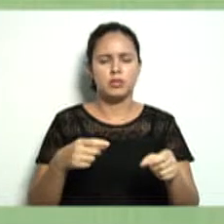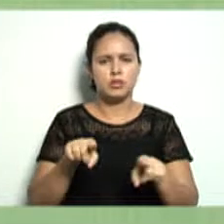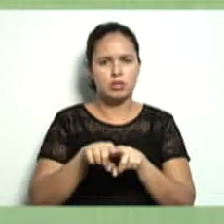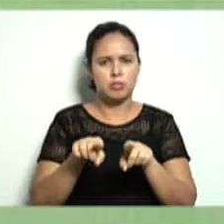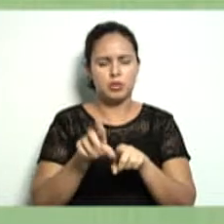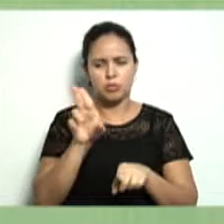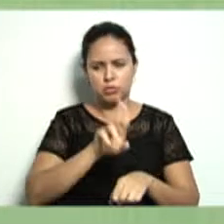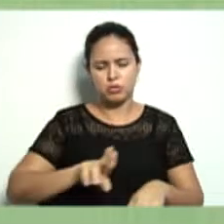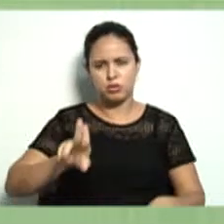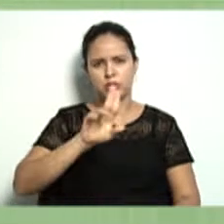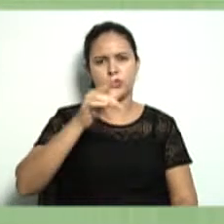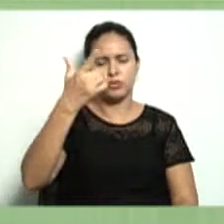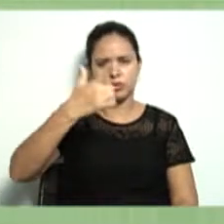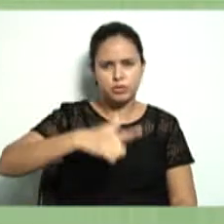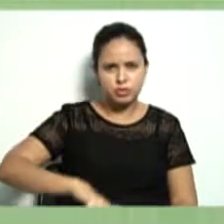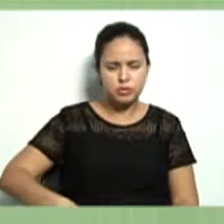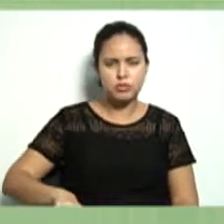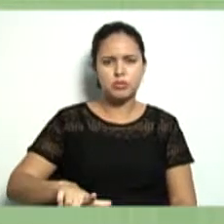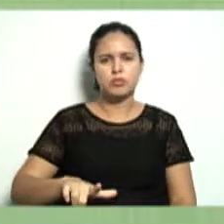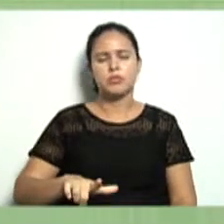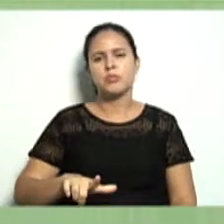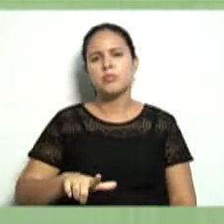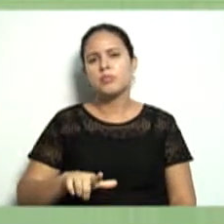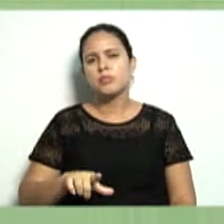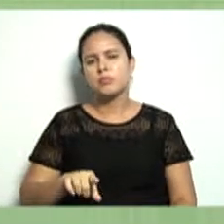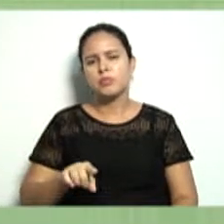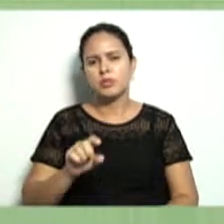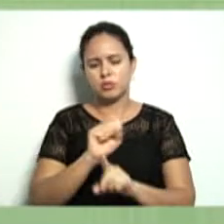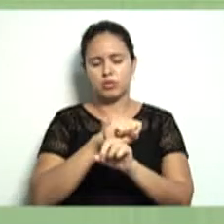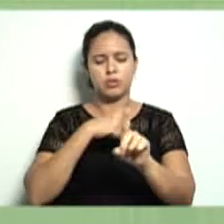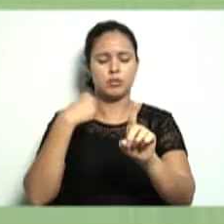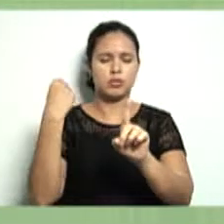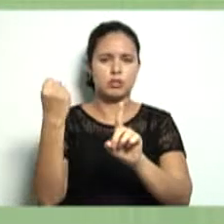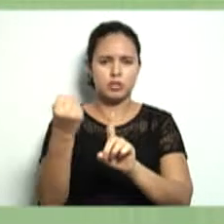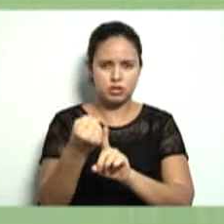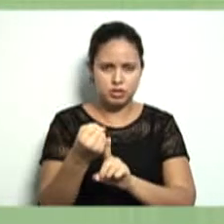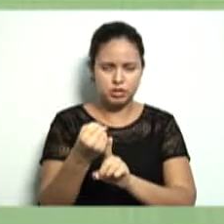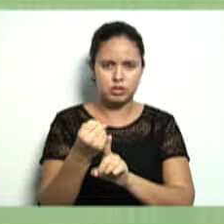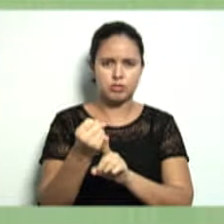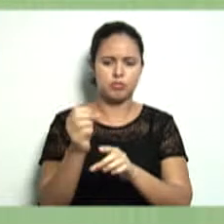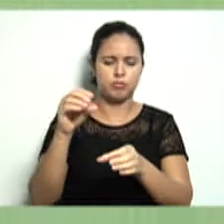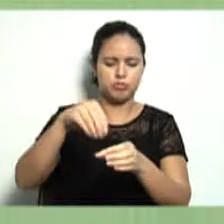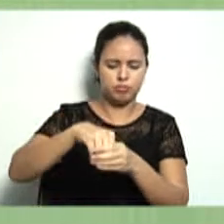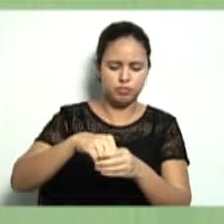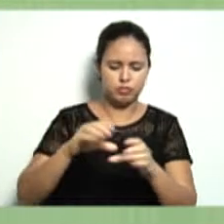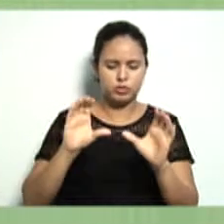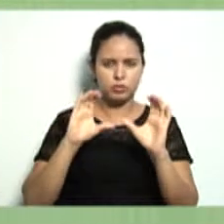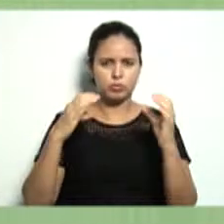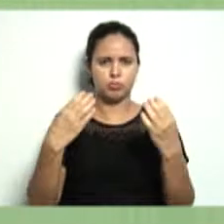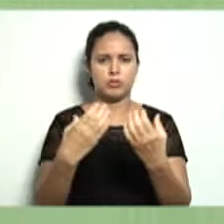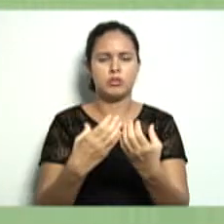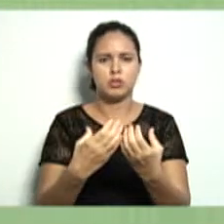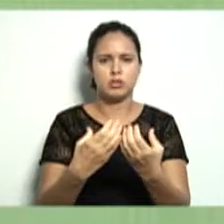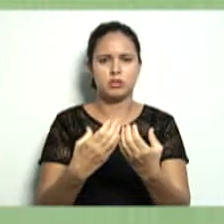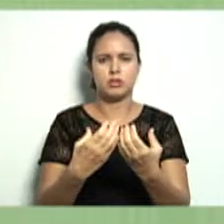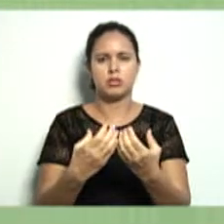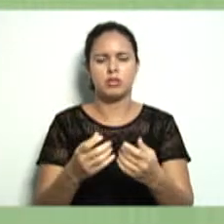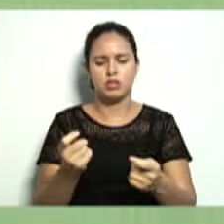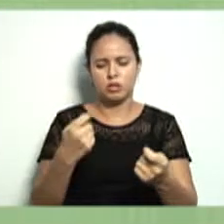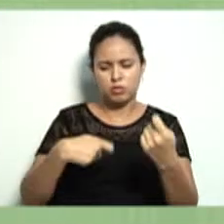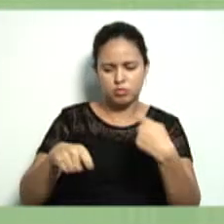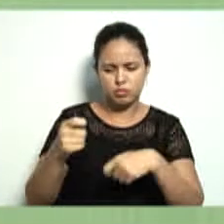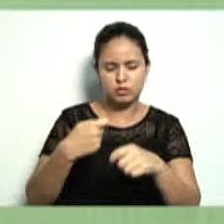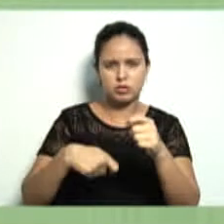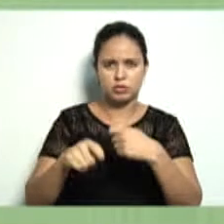reutilizar. Tem a ver com a parte social da sua comunidade, a parte econômica da